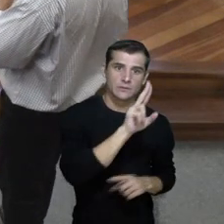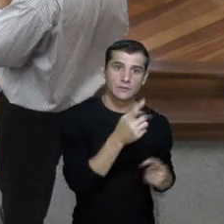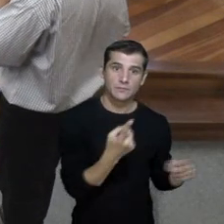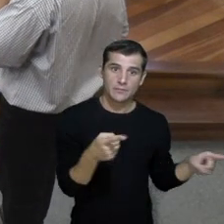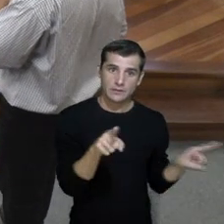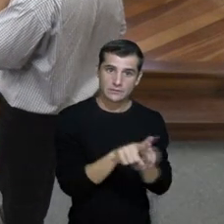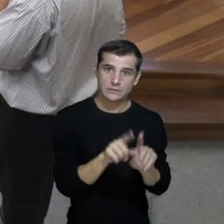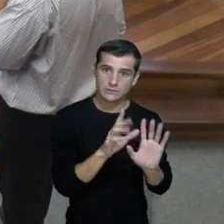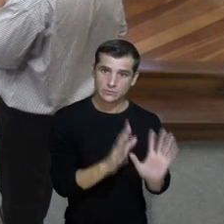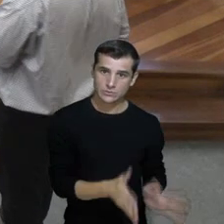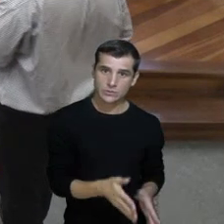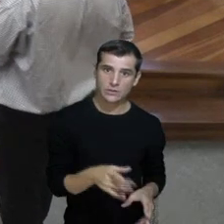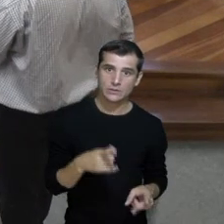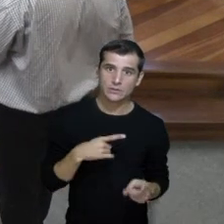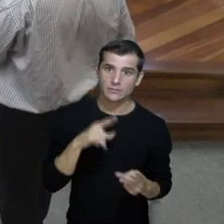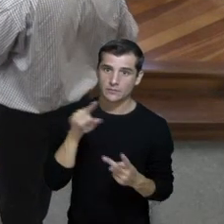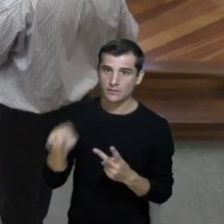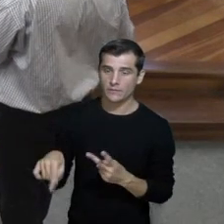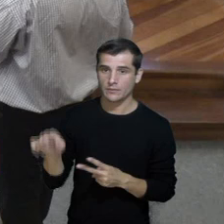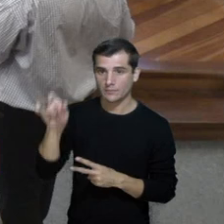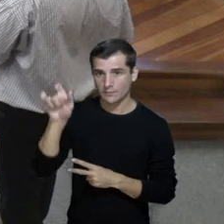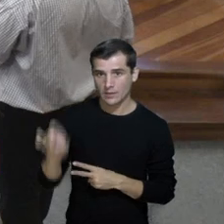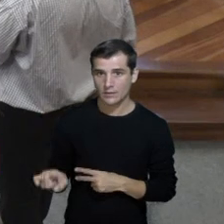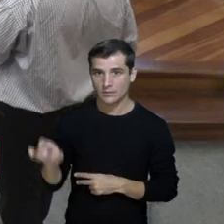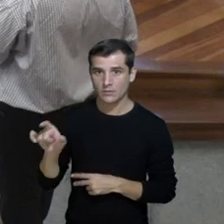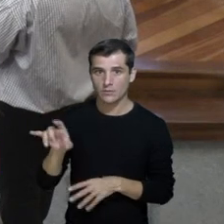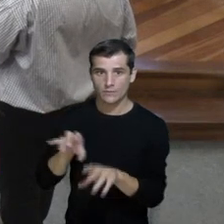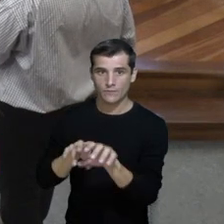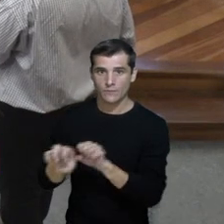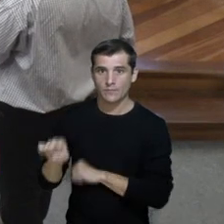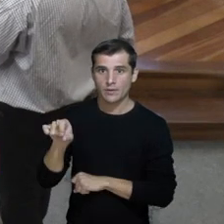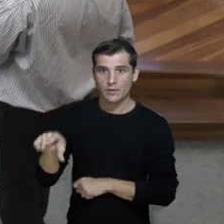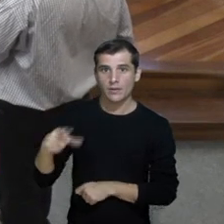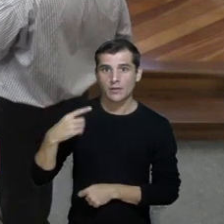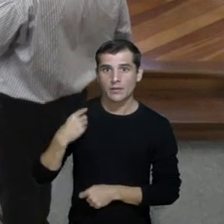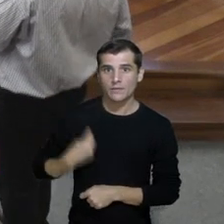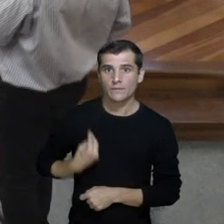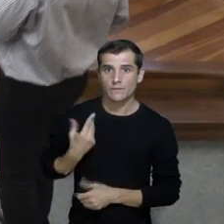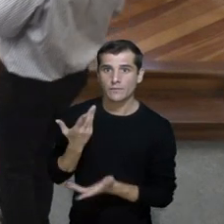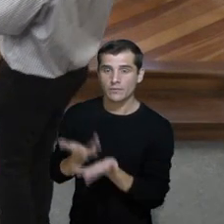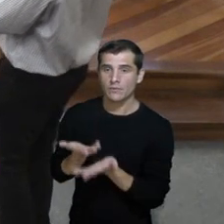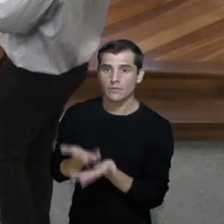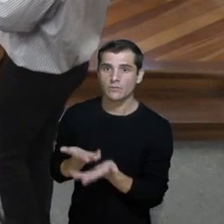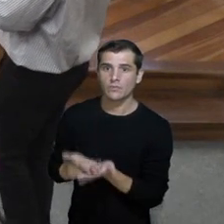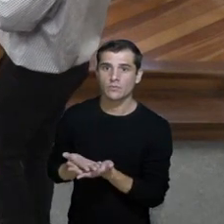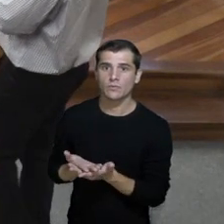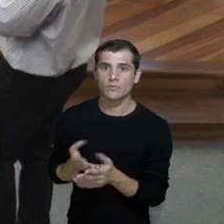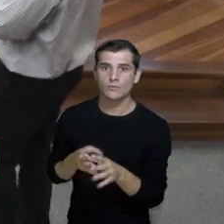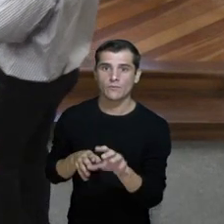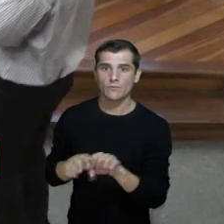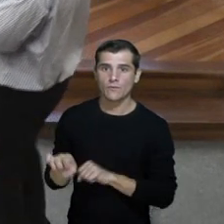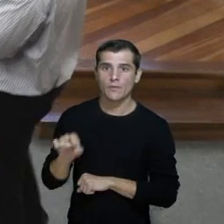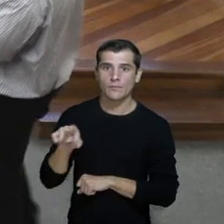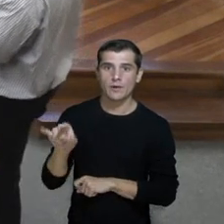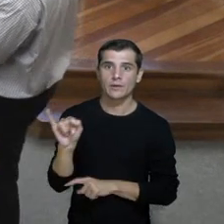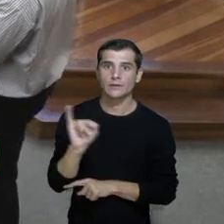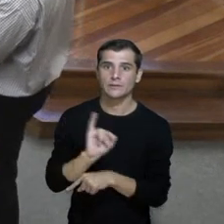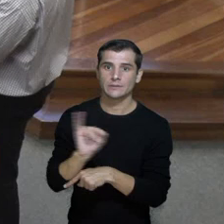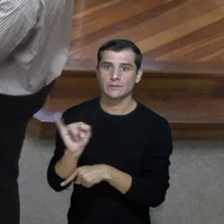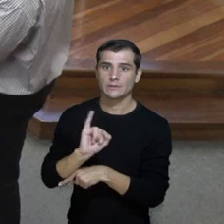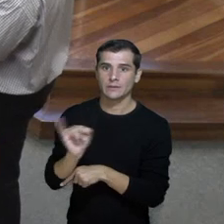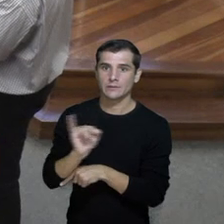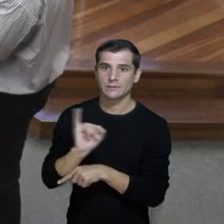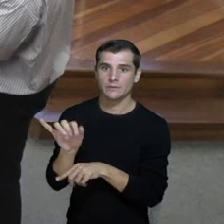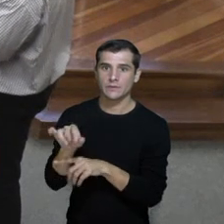aliás eu sou oriundo da Univale univali tem que est porque eu sou eh não me formei me formei eu fui a última turma que é de